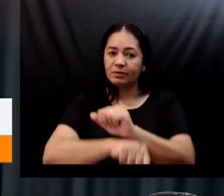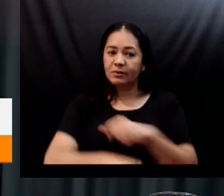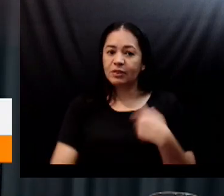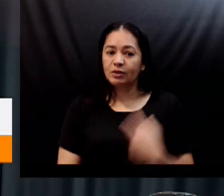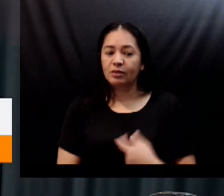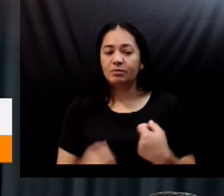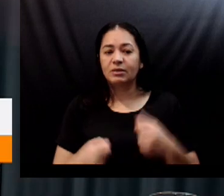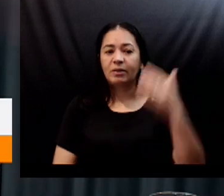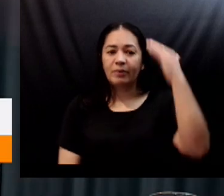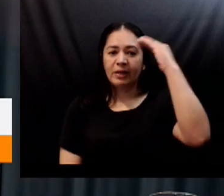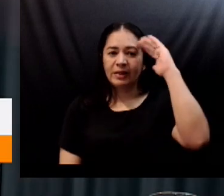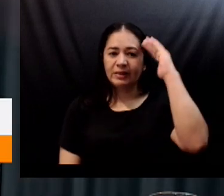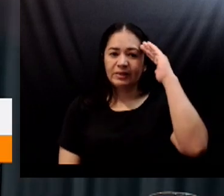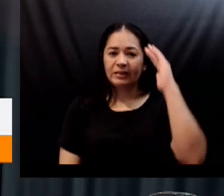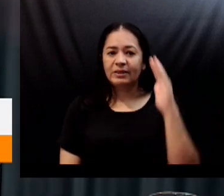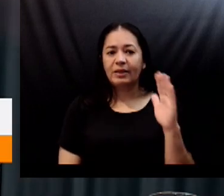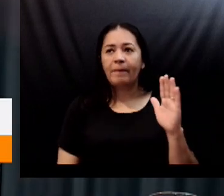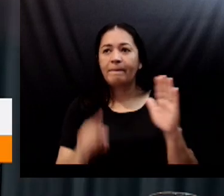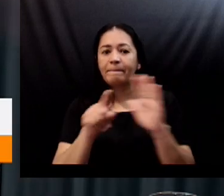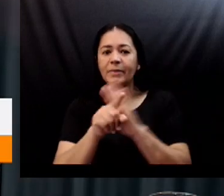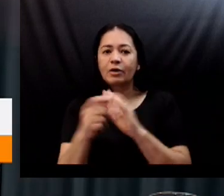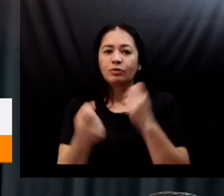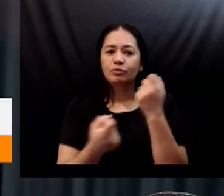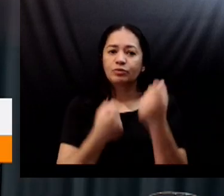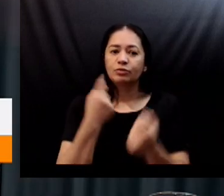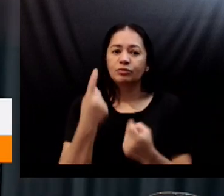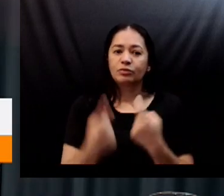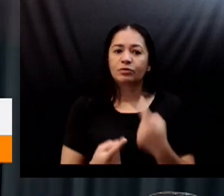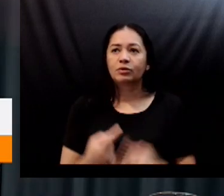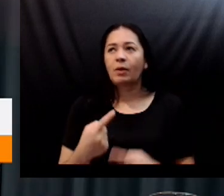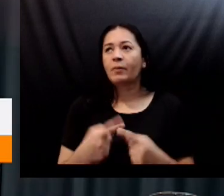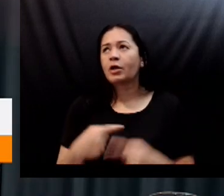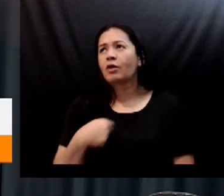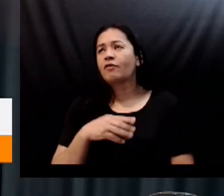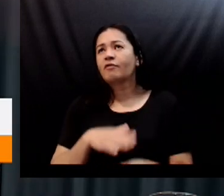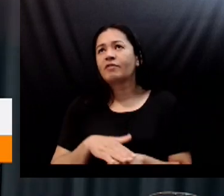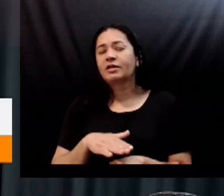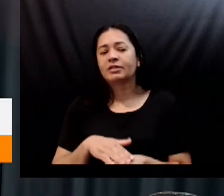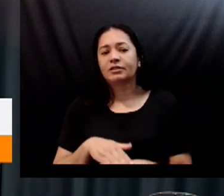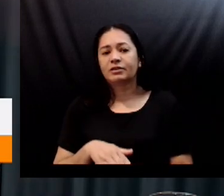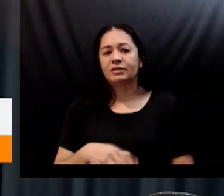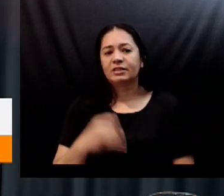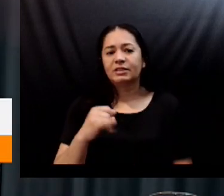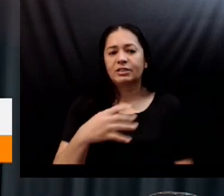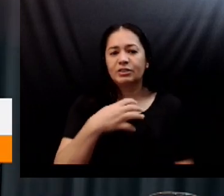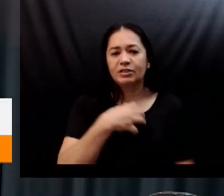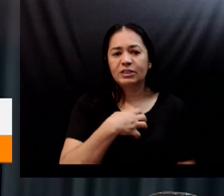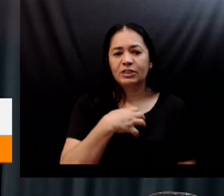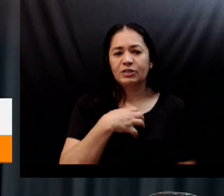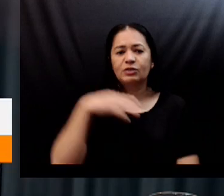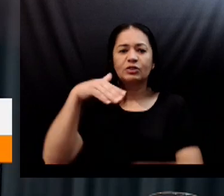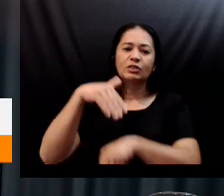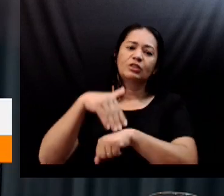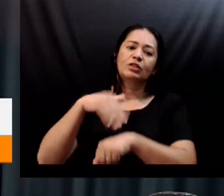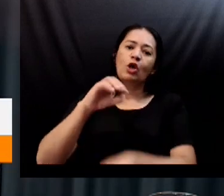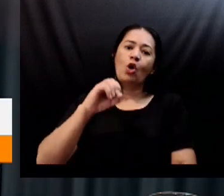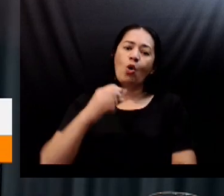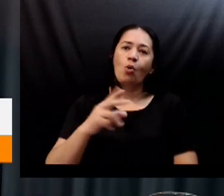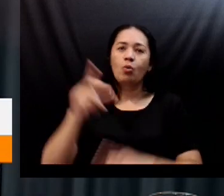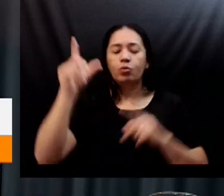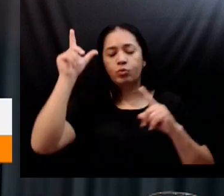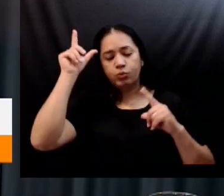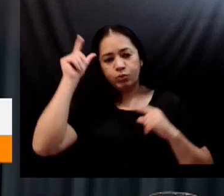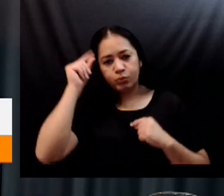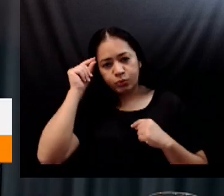algumas perguntas assim, por que eu faço o que eu faço? Se eu estou me sentindo culpada ou aliviada de não estar fazendo